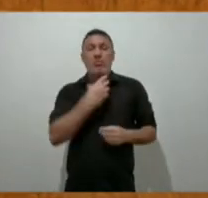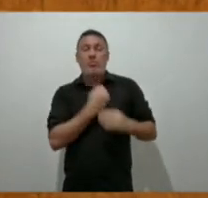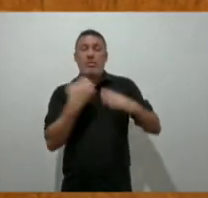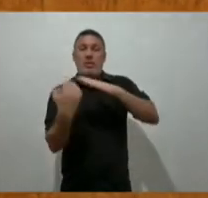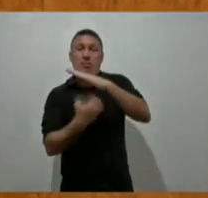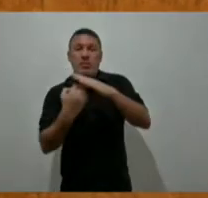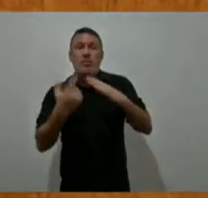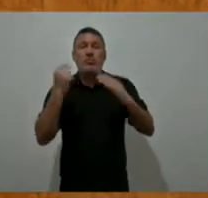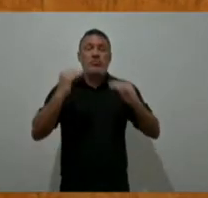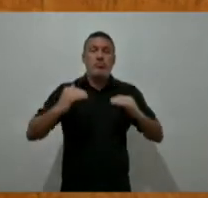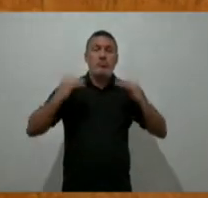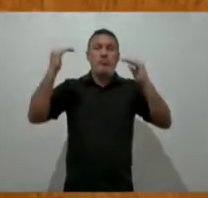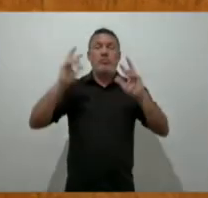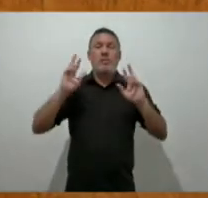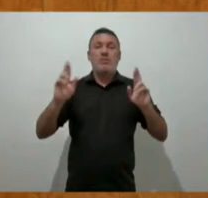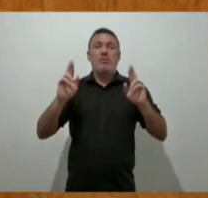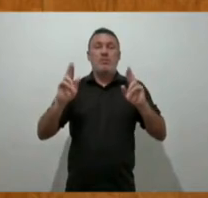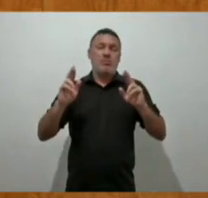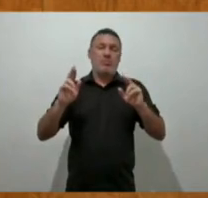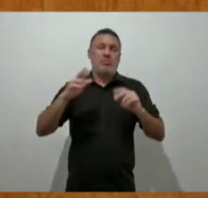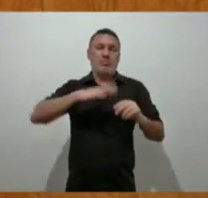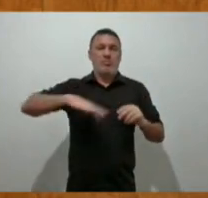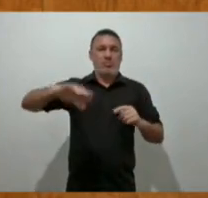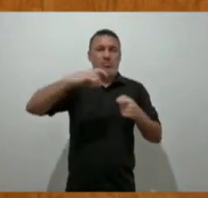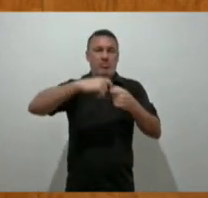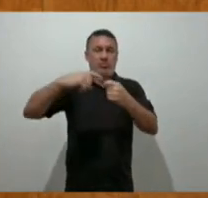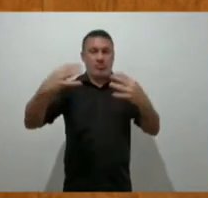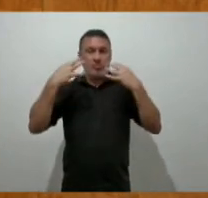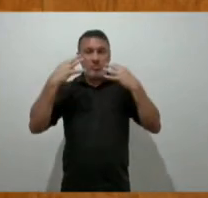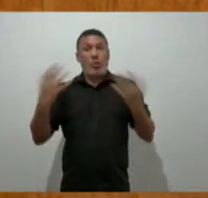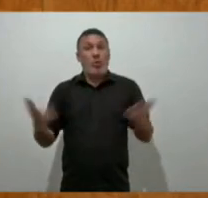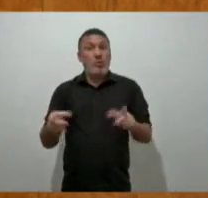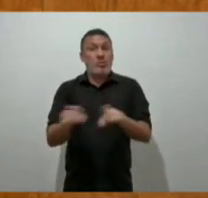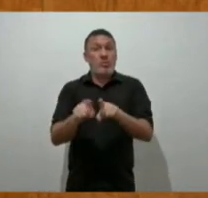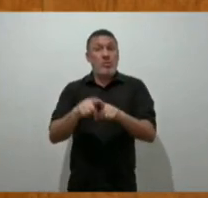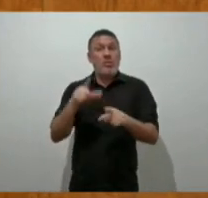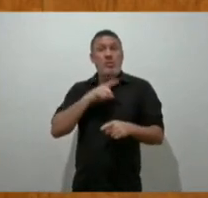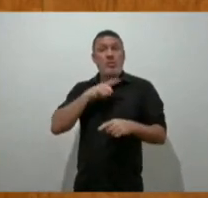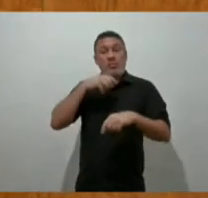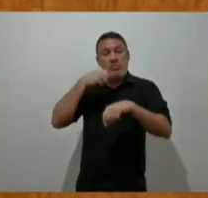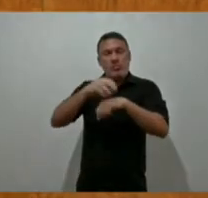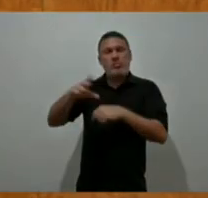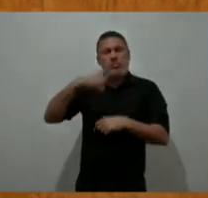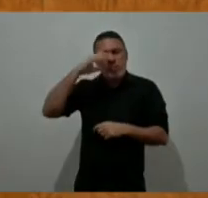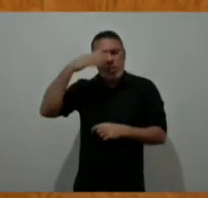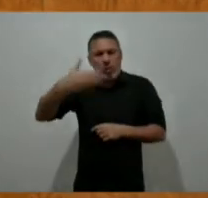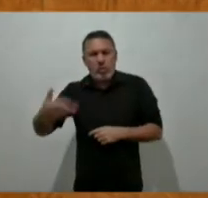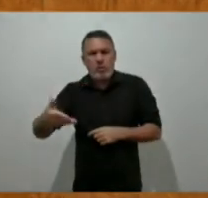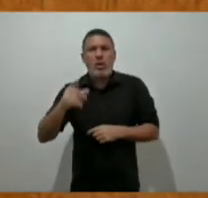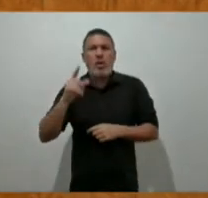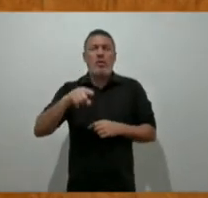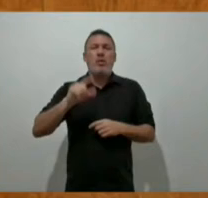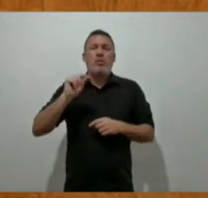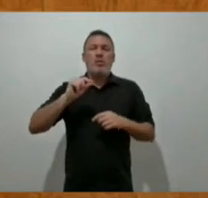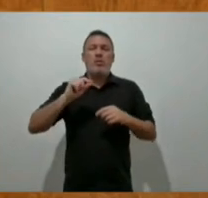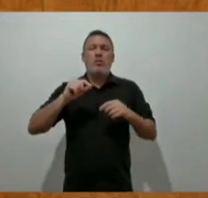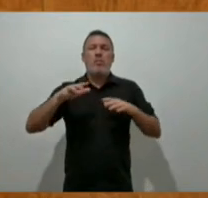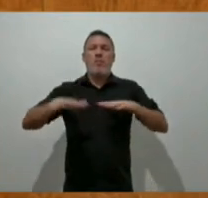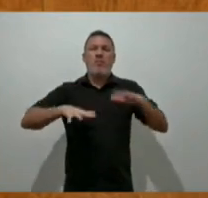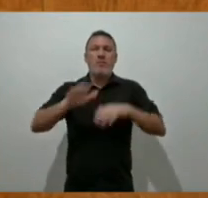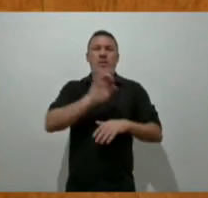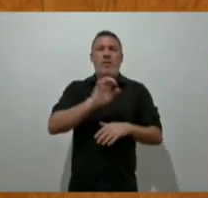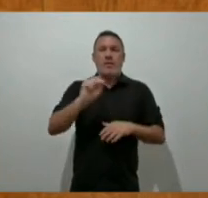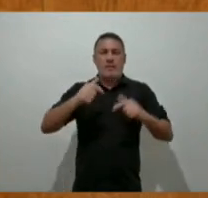conectados. Hoje também fazemos uma menção honrosa ao Movimento Espírito Santo em Ação, na pessoa do João